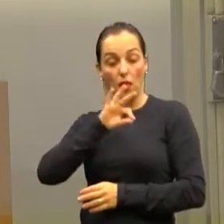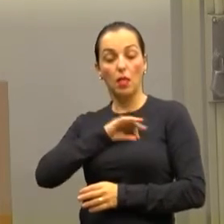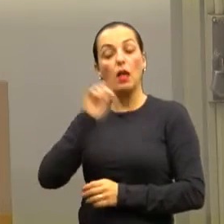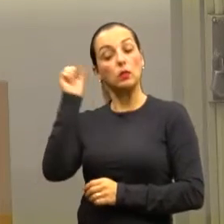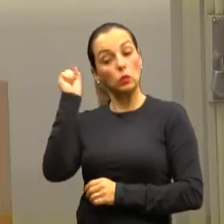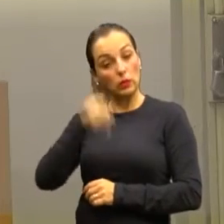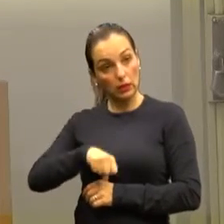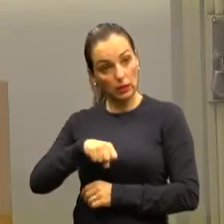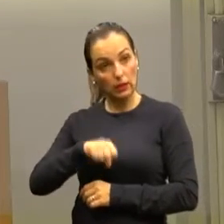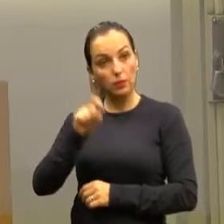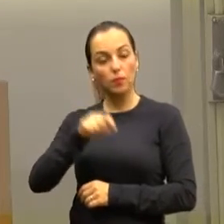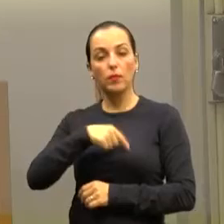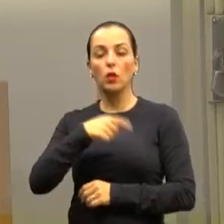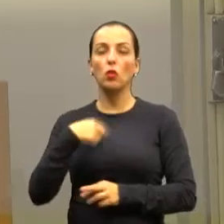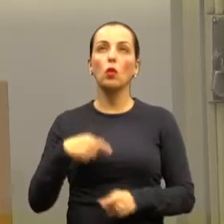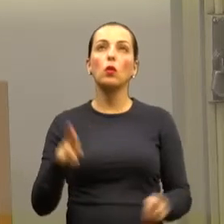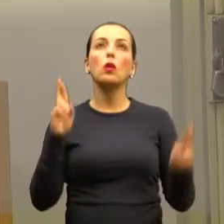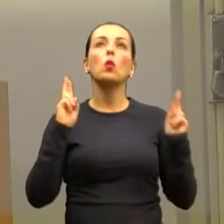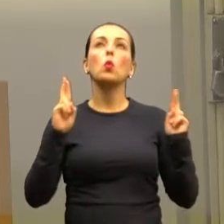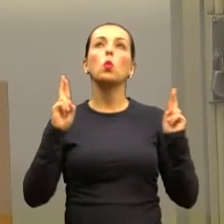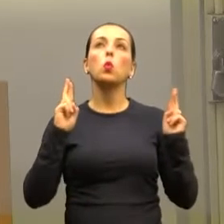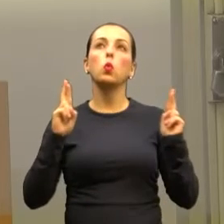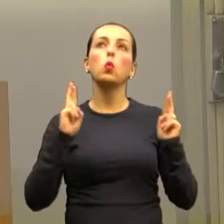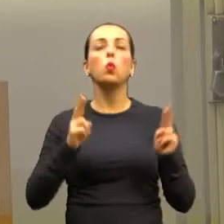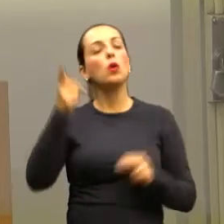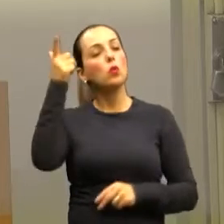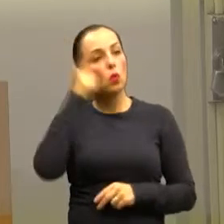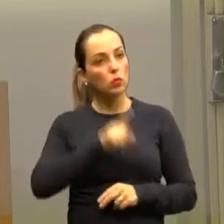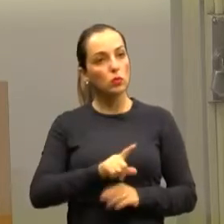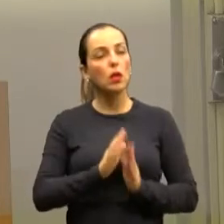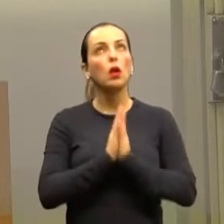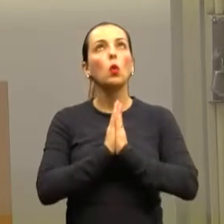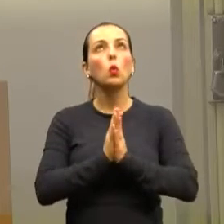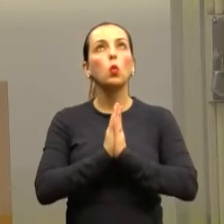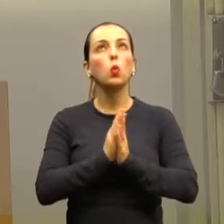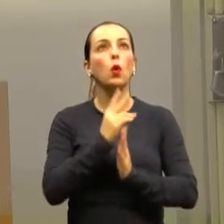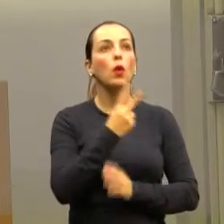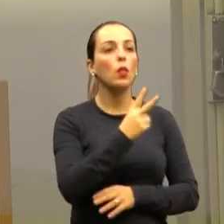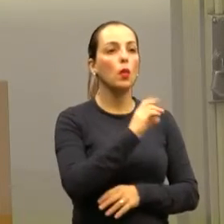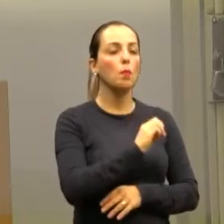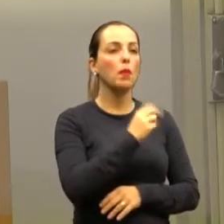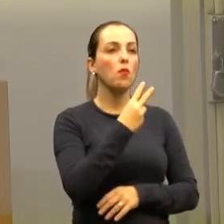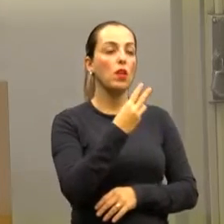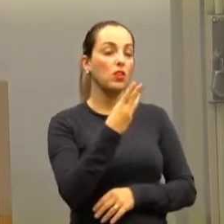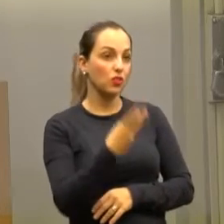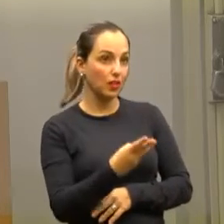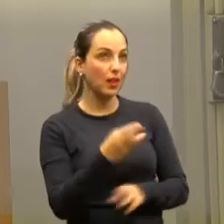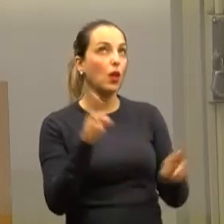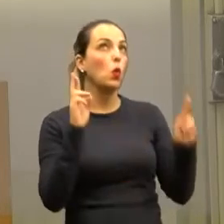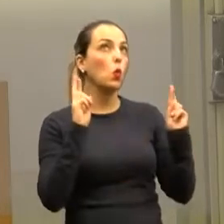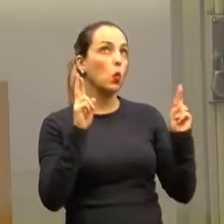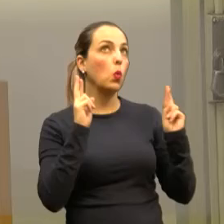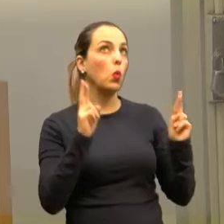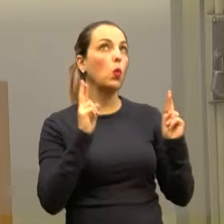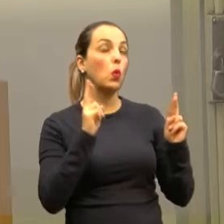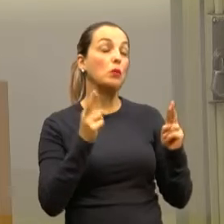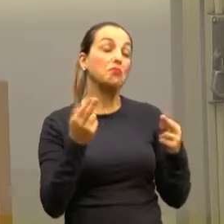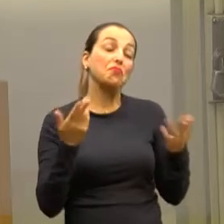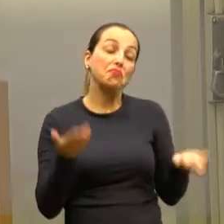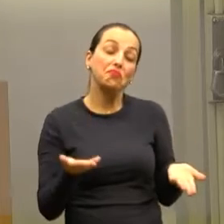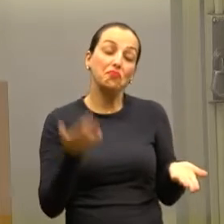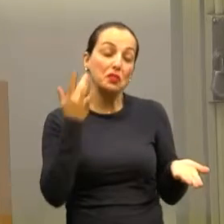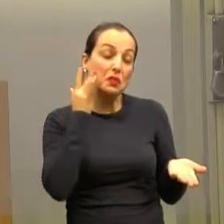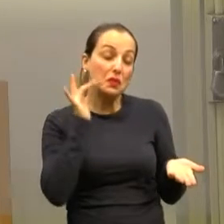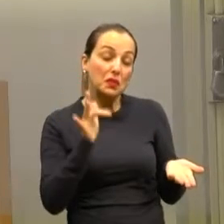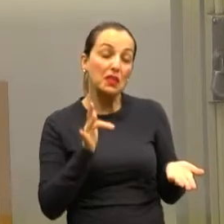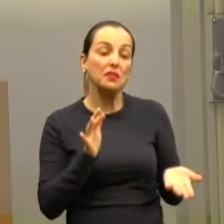nós temos que torcer para receber 2022 mas sempre que é rezar para se esqueça de visitar isso 2033 eu acho